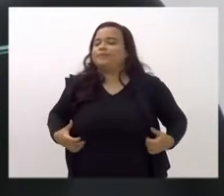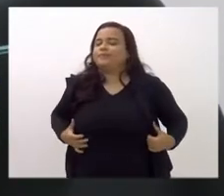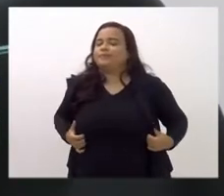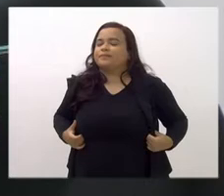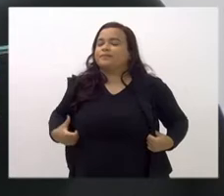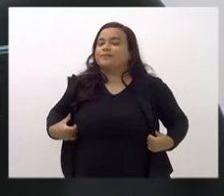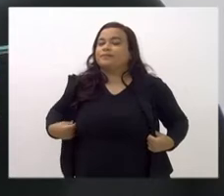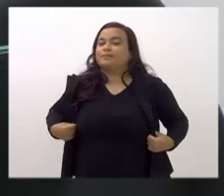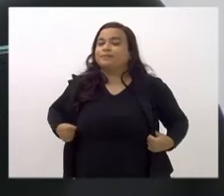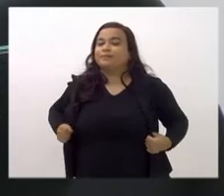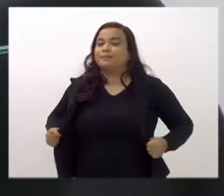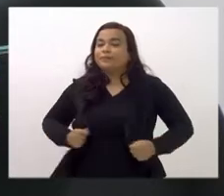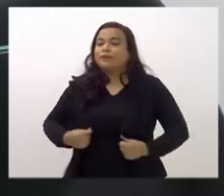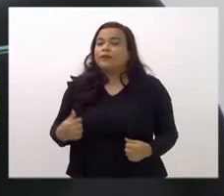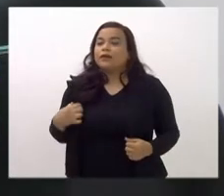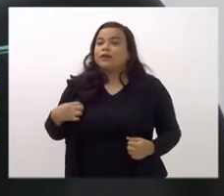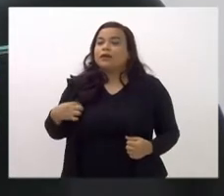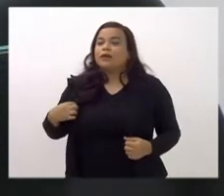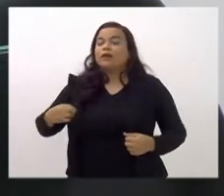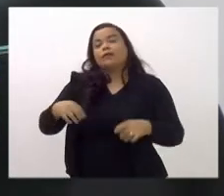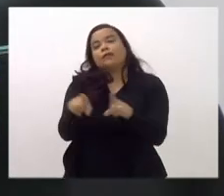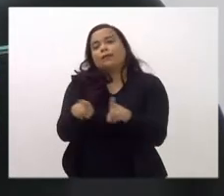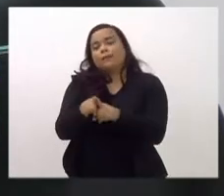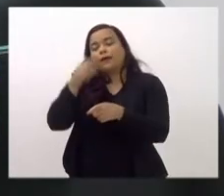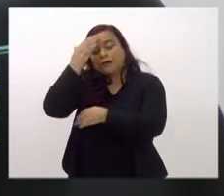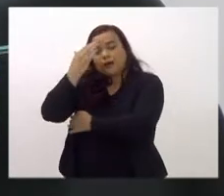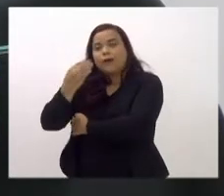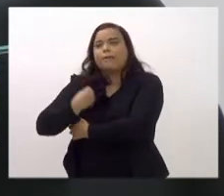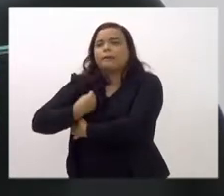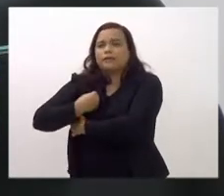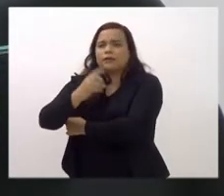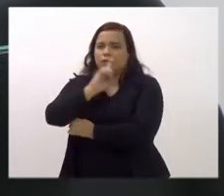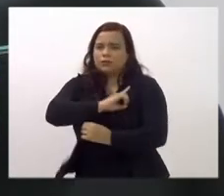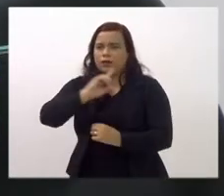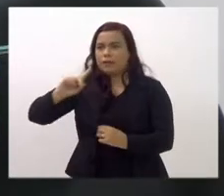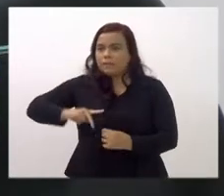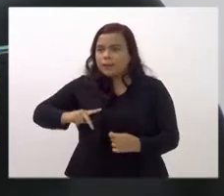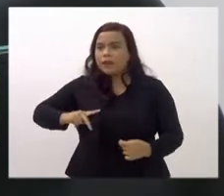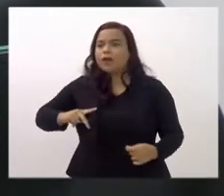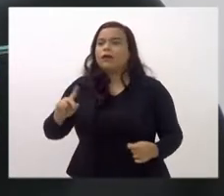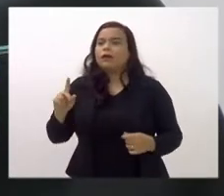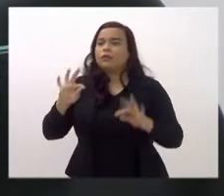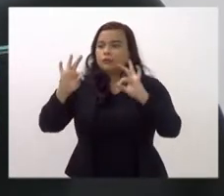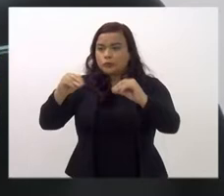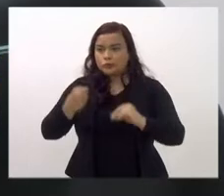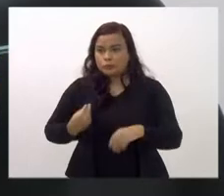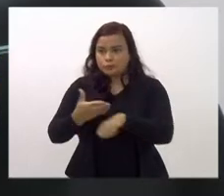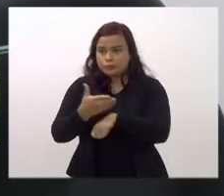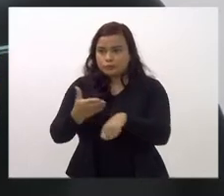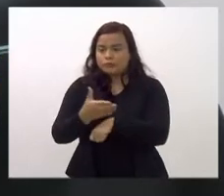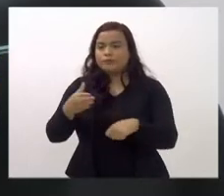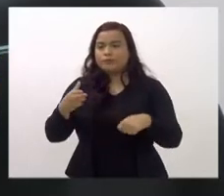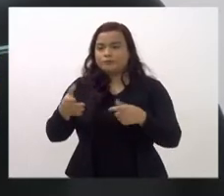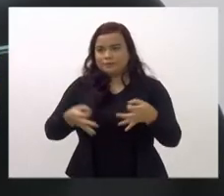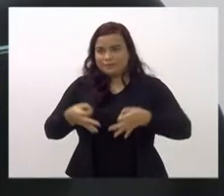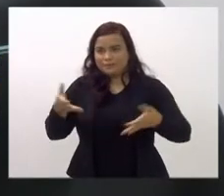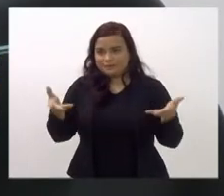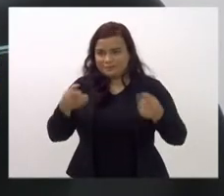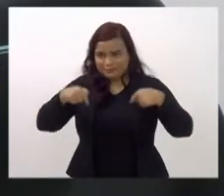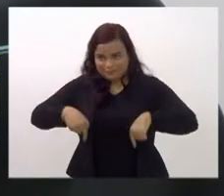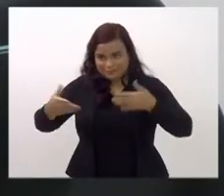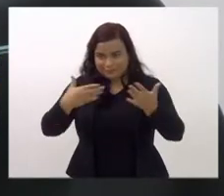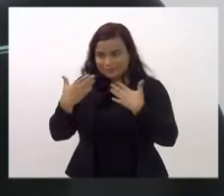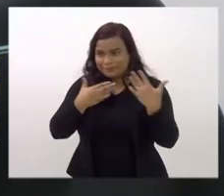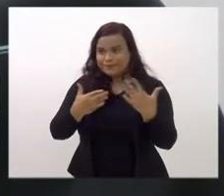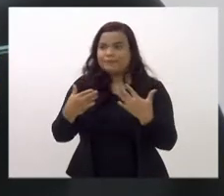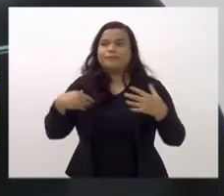E agradecer a presença também da Defensoria Pública, de todas e todos que estão aqui participando da nossa audiência. Então, colocada essa